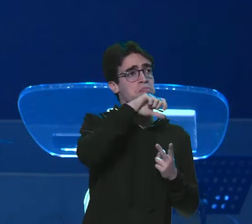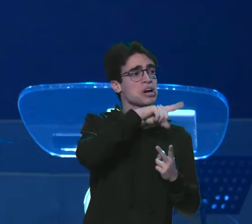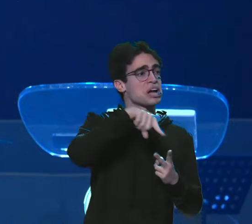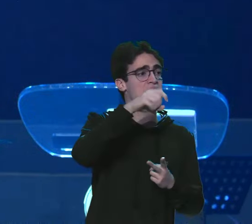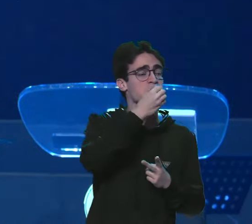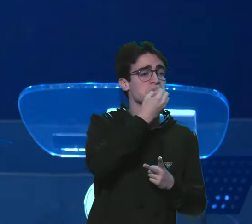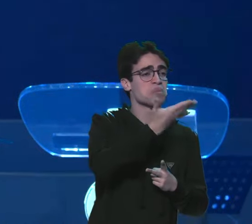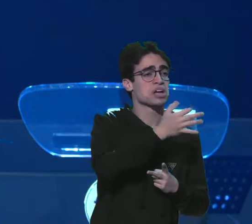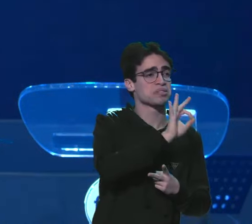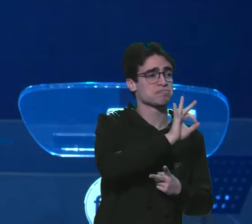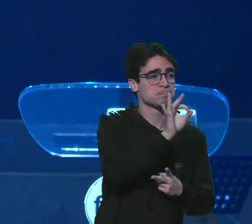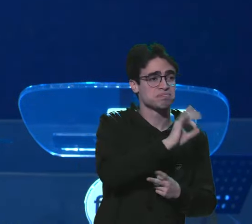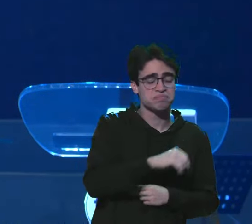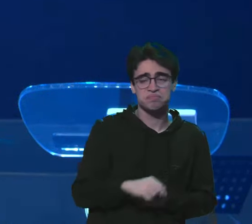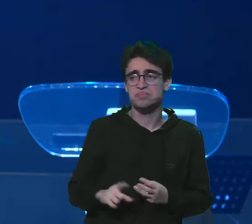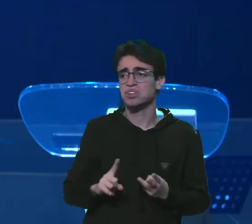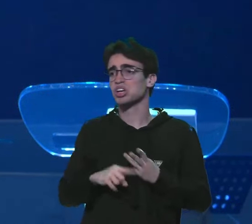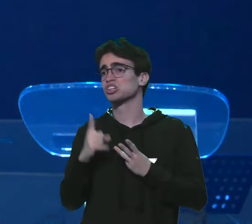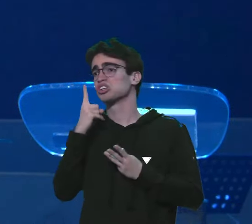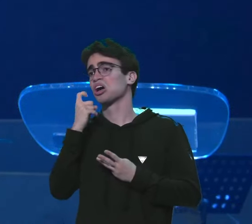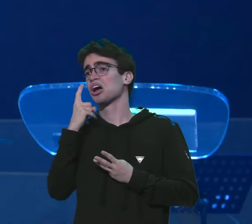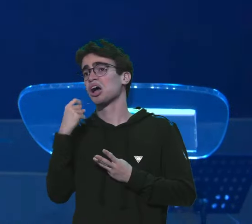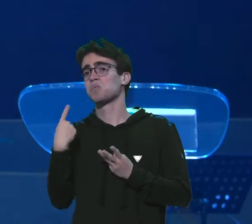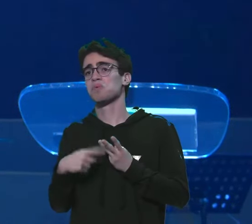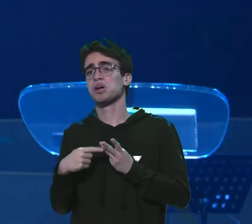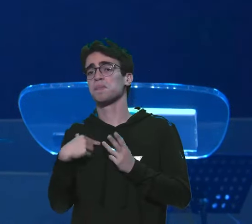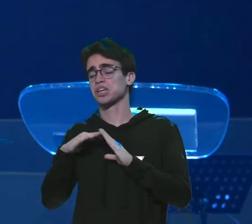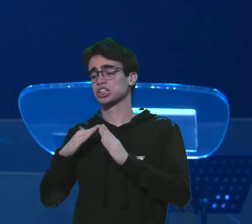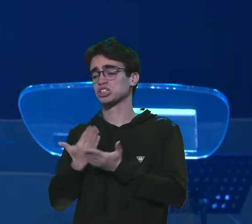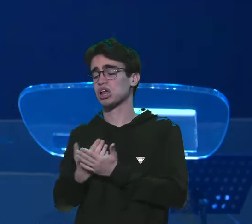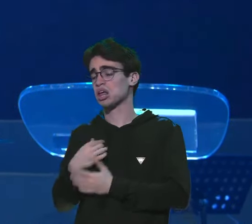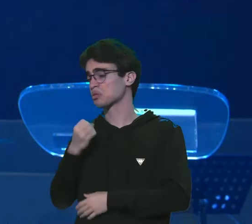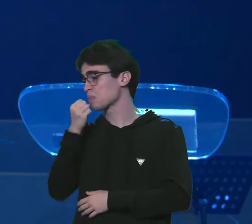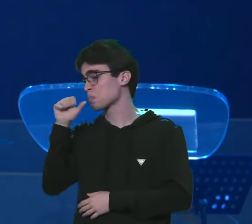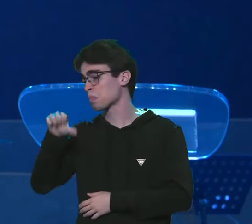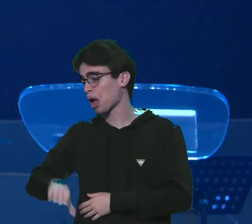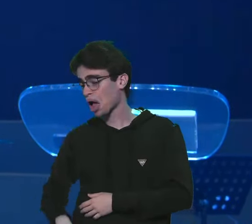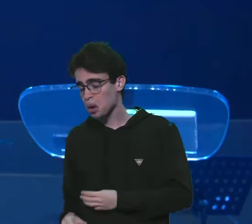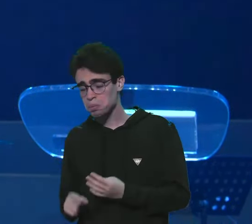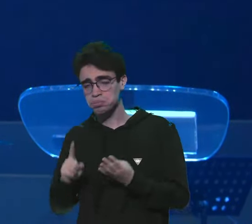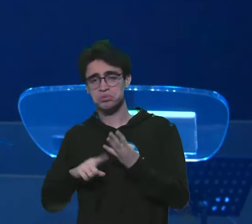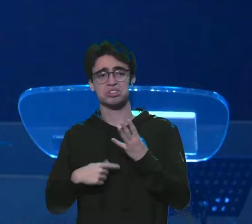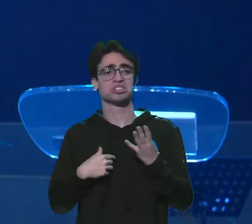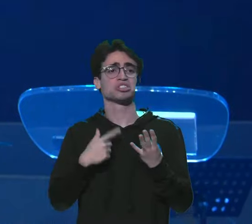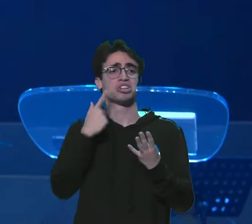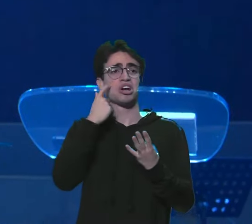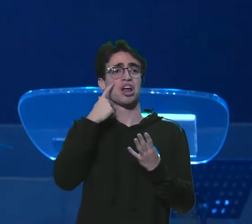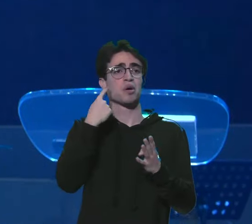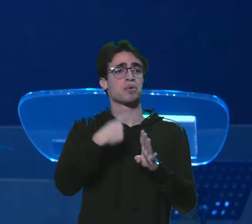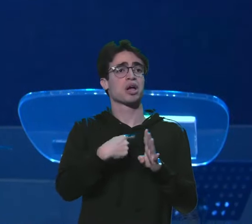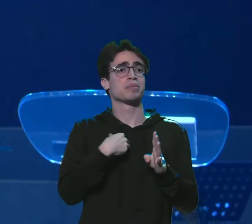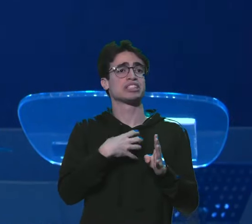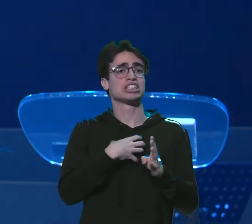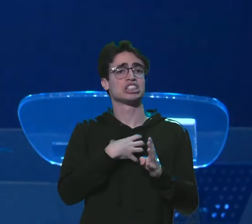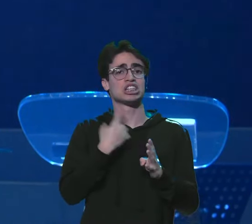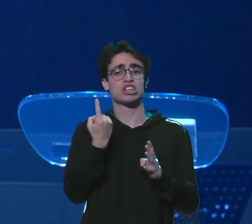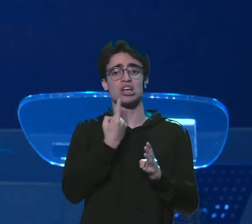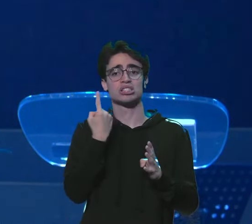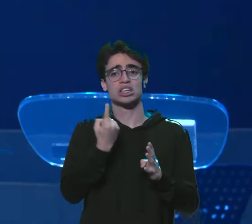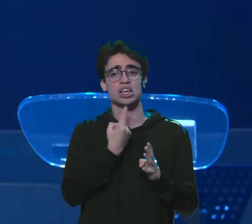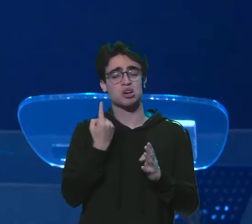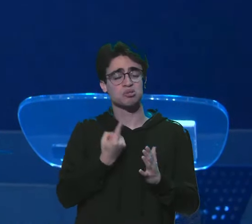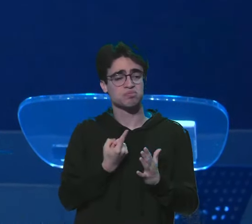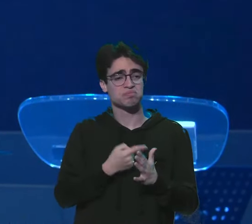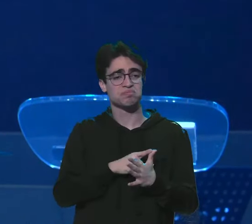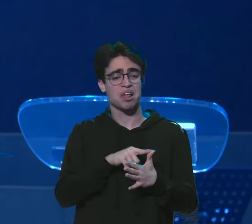casa. Chorava porque estava indo mal no colégio. Chorava porque me sentia sozinho.